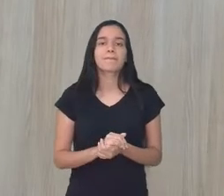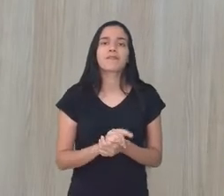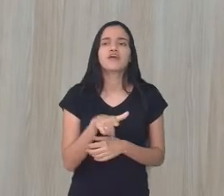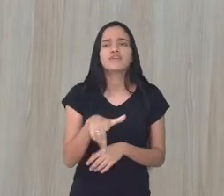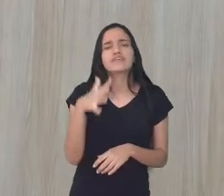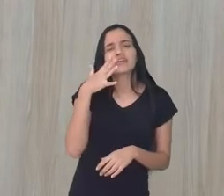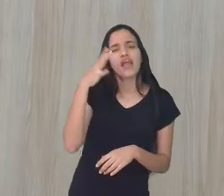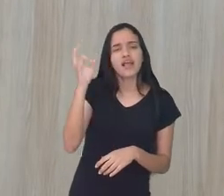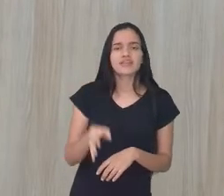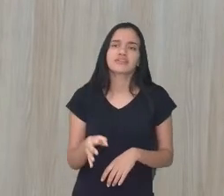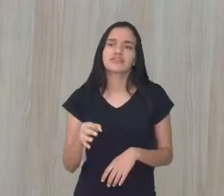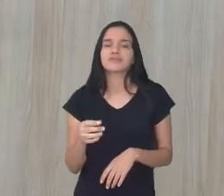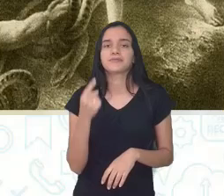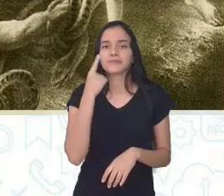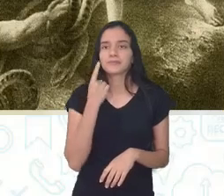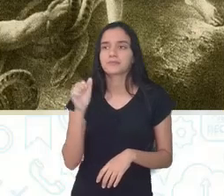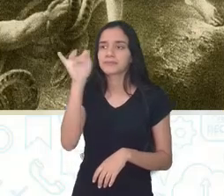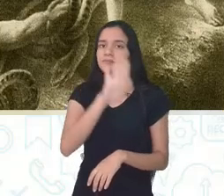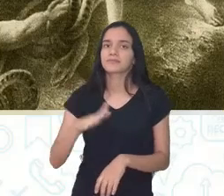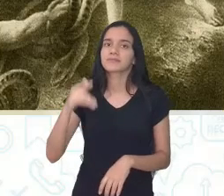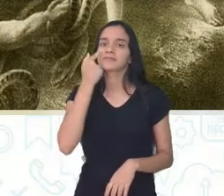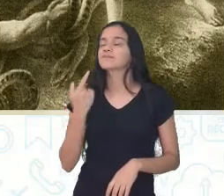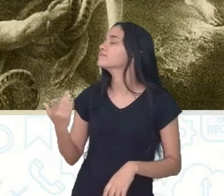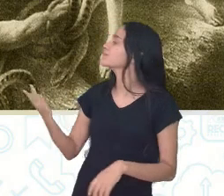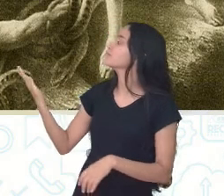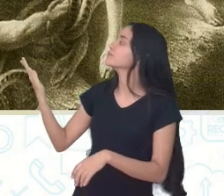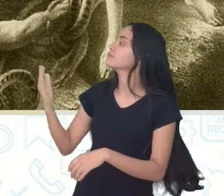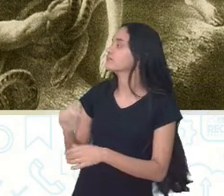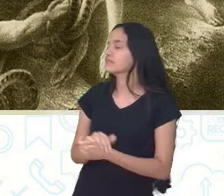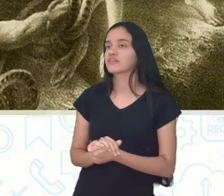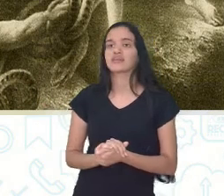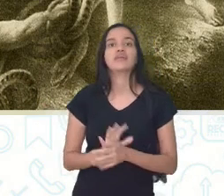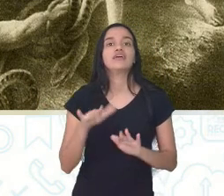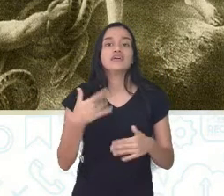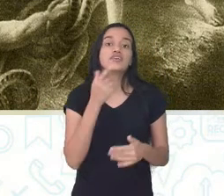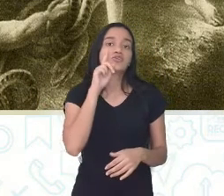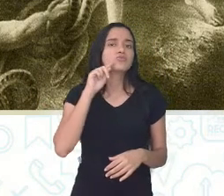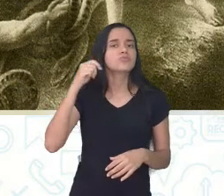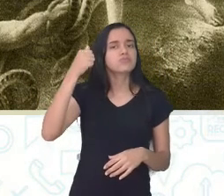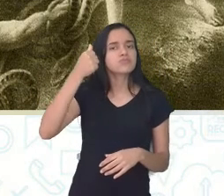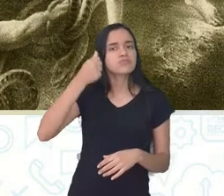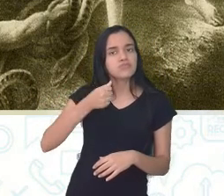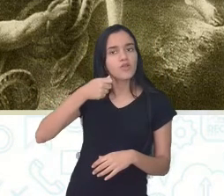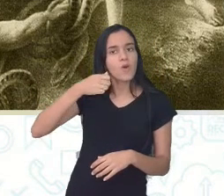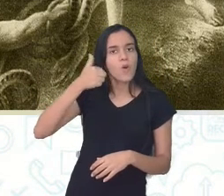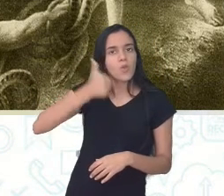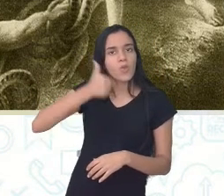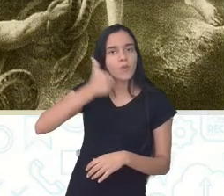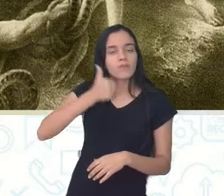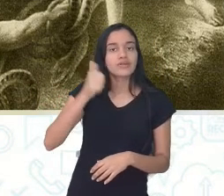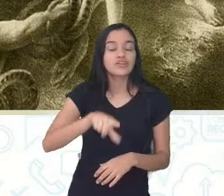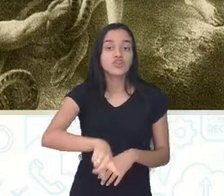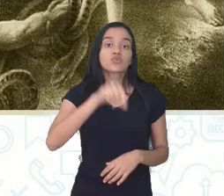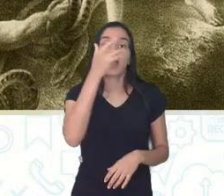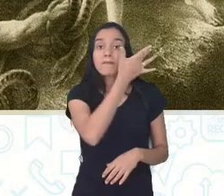Fiquem atentos aí, olha só o slide. Então, Dom Pedro, né, escolhe pessoas de